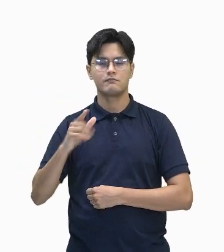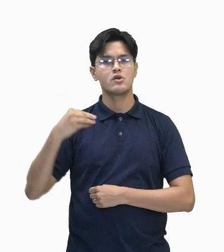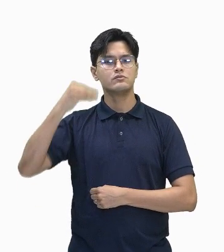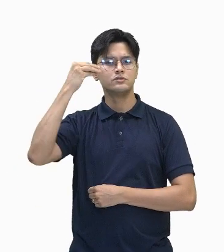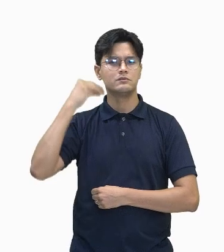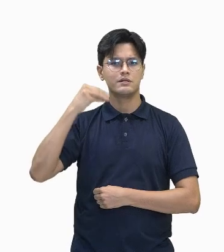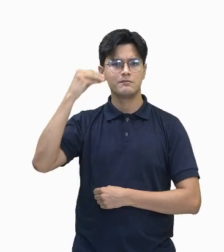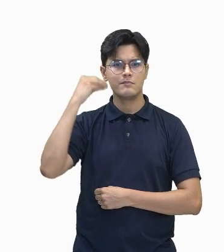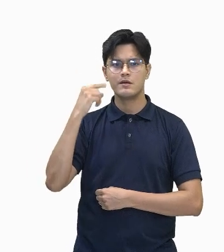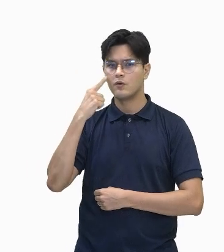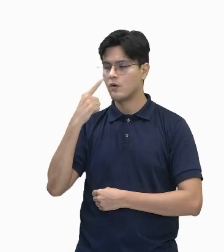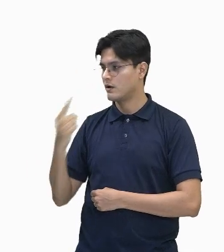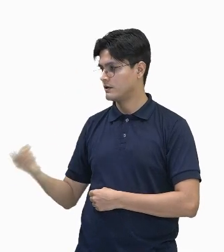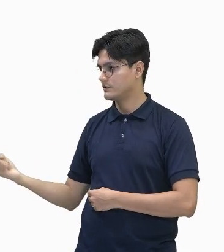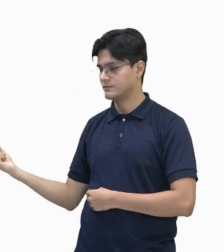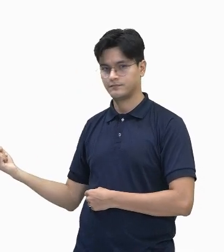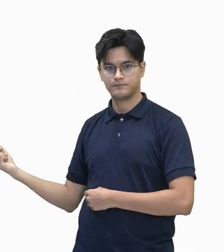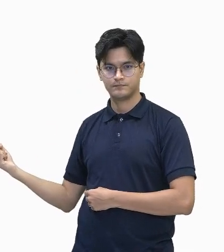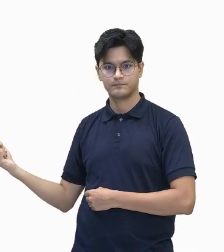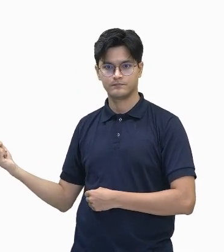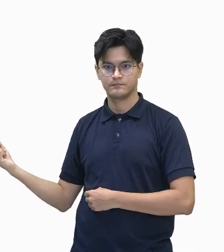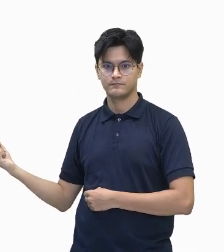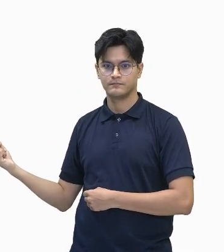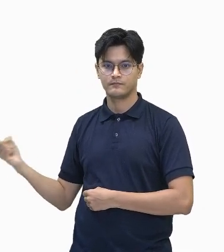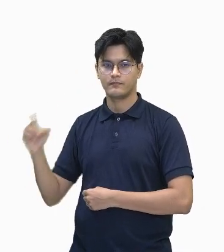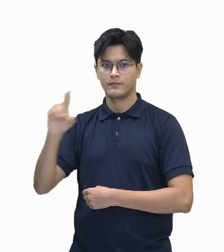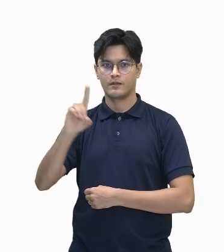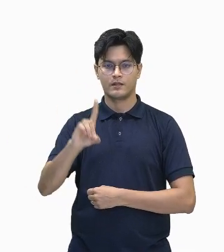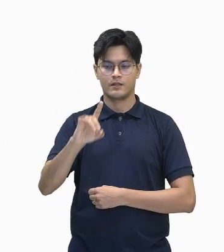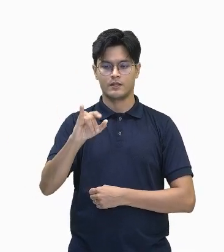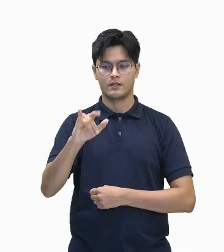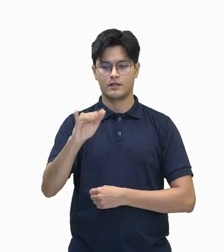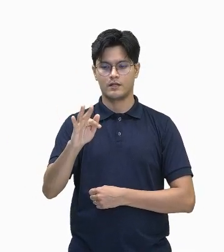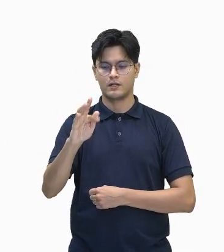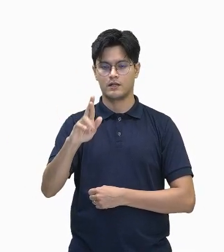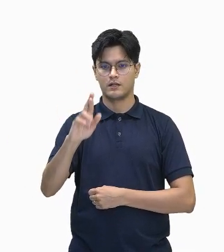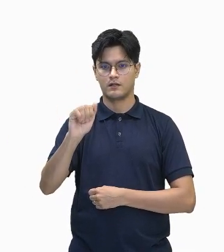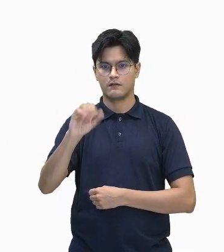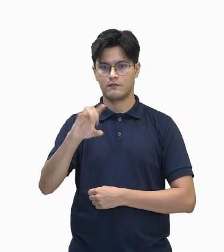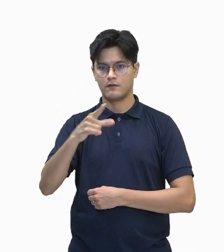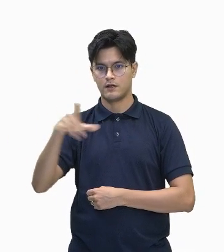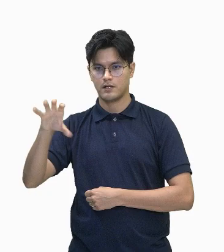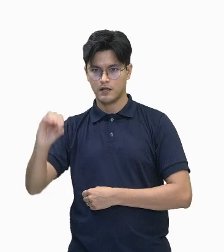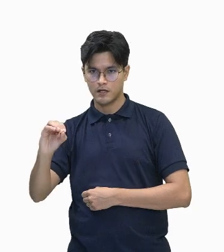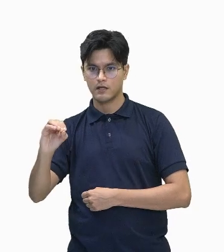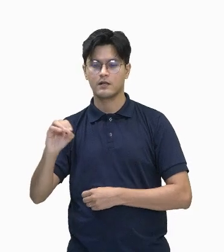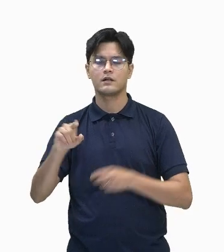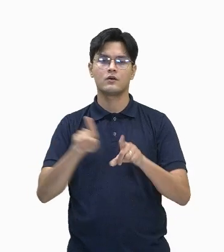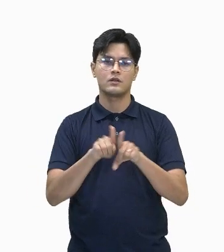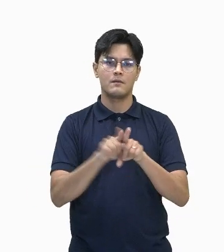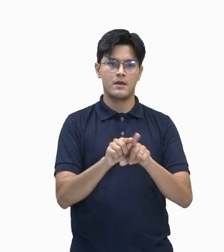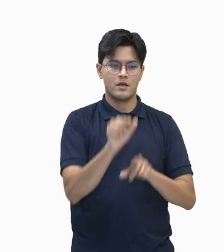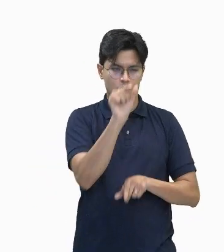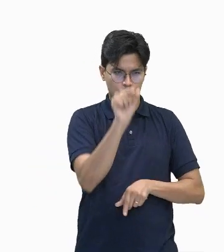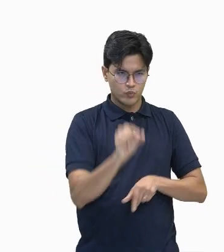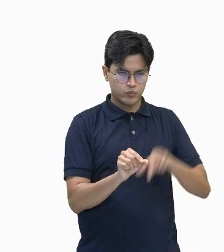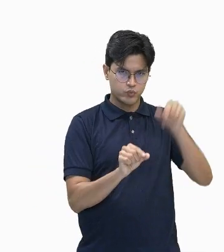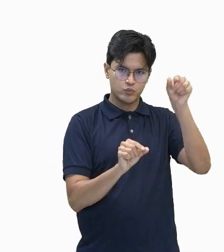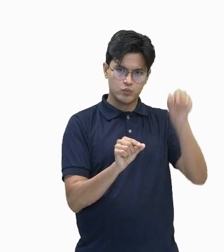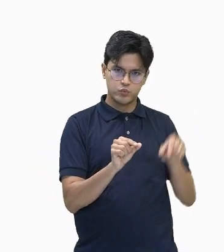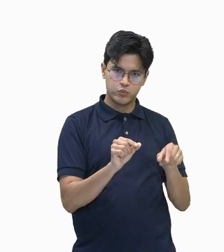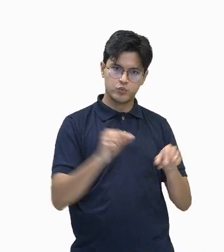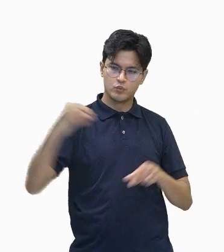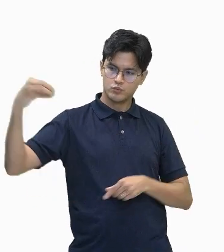olha só, o fenômeno da difração. Depois por duas fendas para gerar duas fontes de luz em